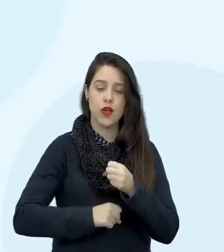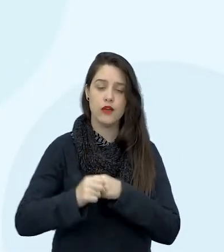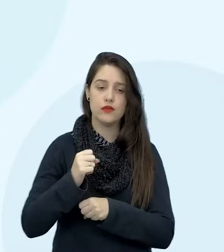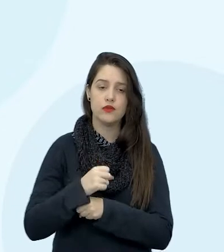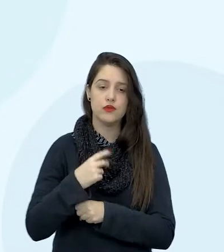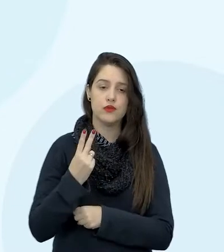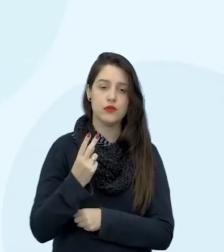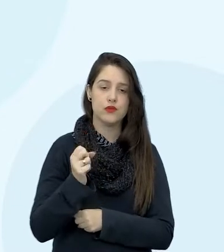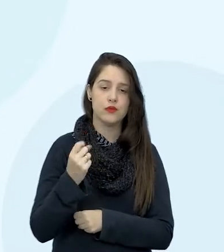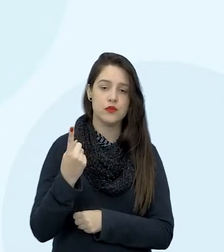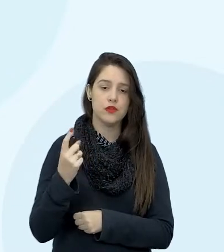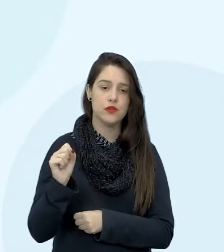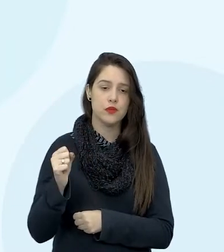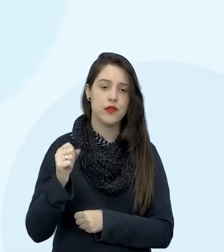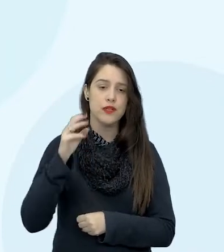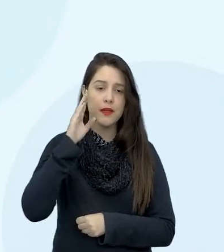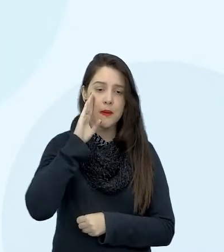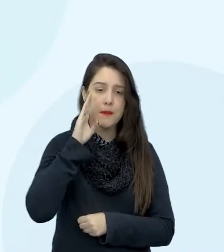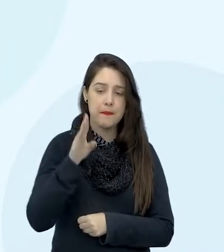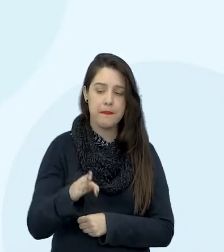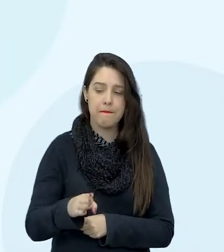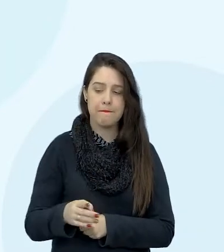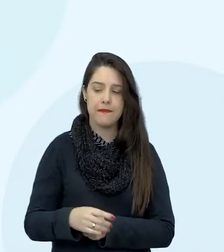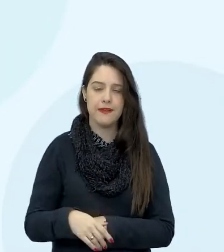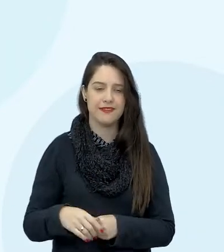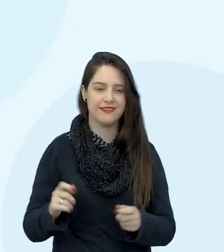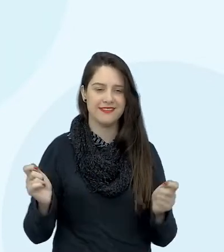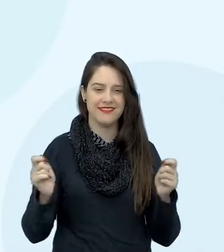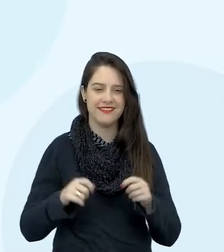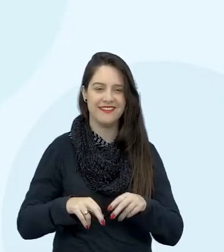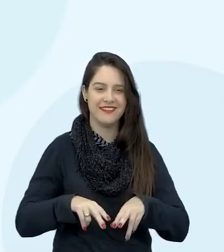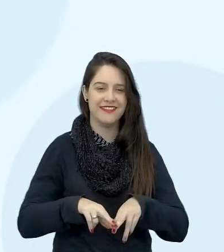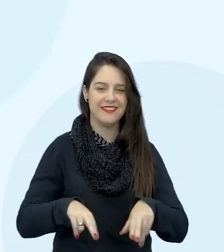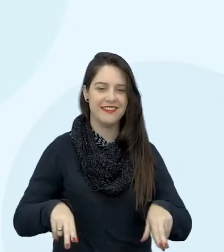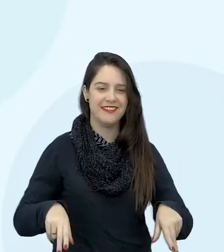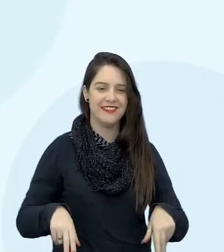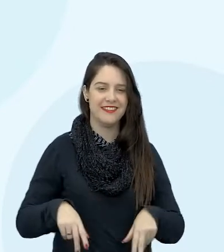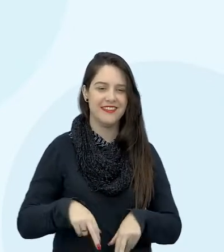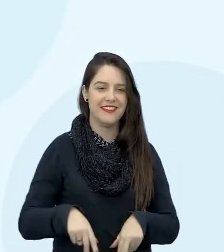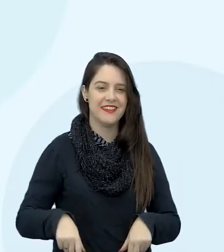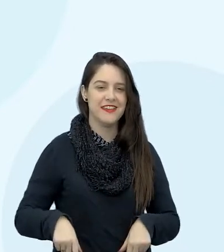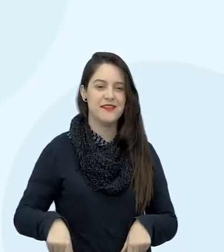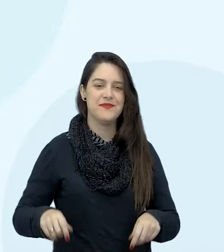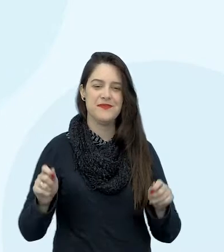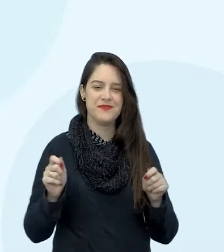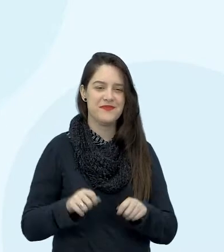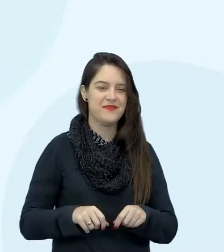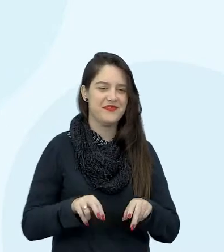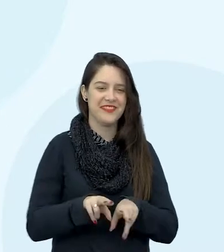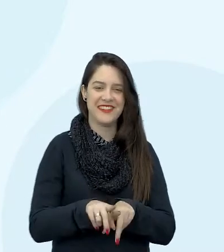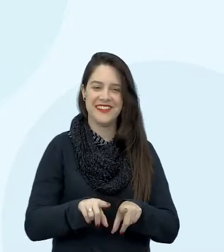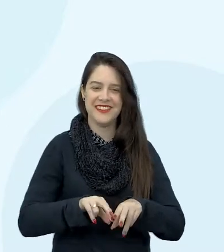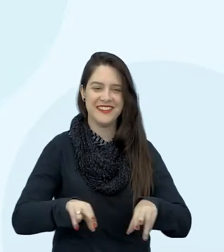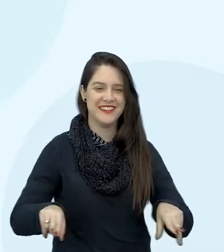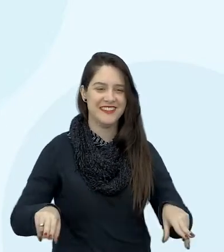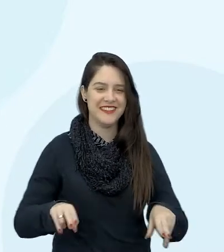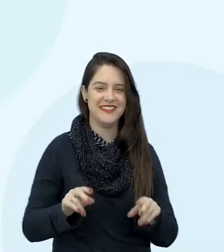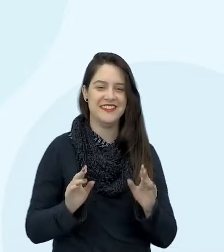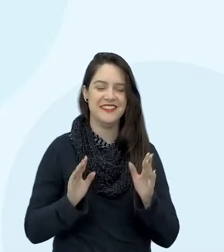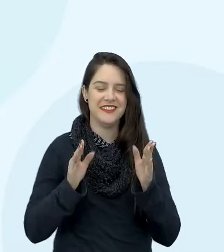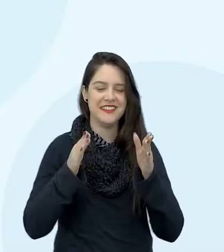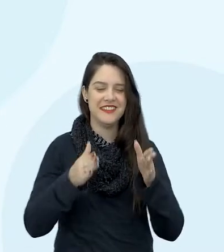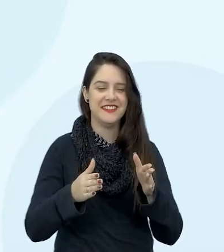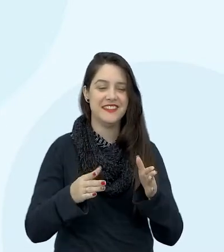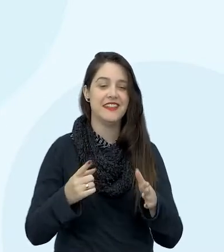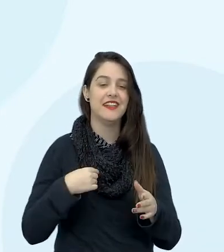são as principais. Isso não quer dizer que não vieram pessoas de outros lugares, que fique muito claro. Só significa que foram os mais expressivos.